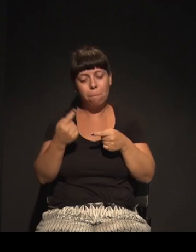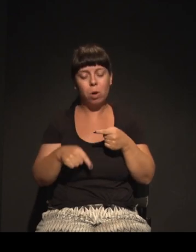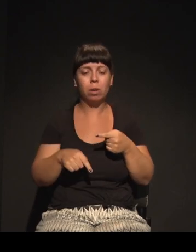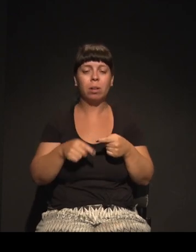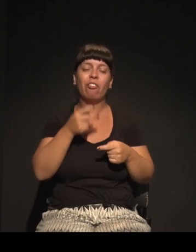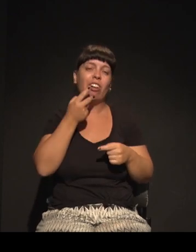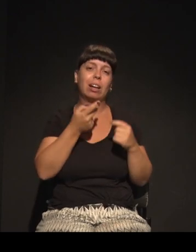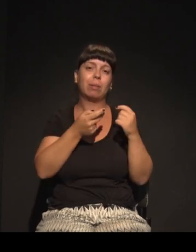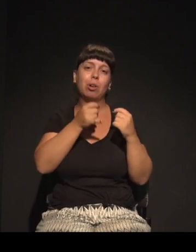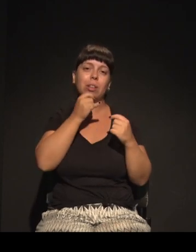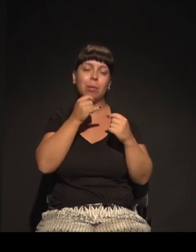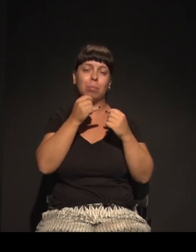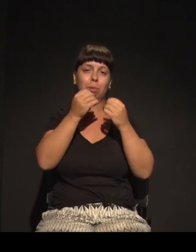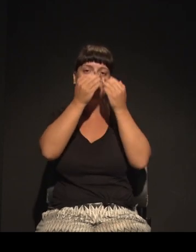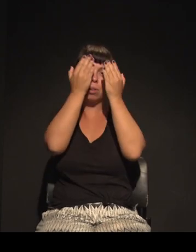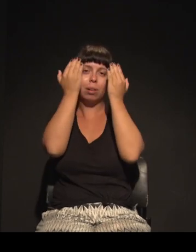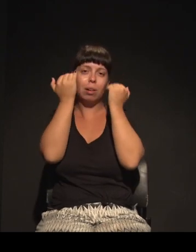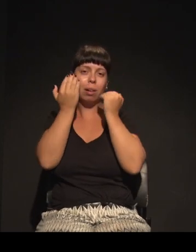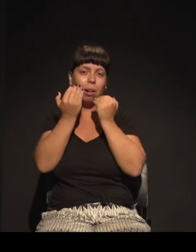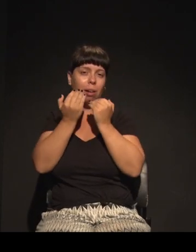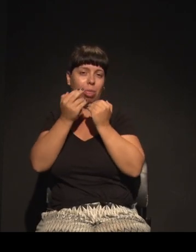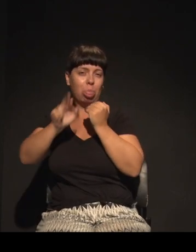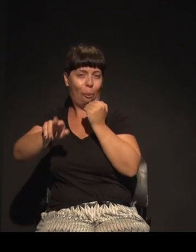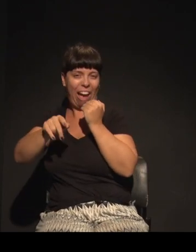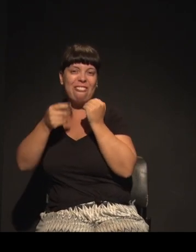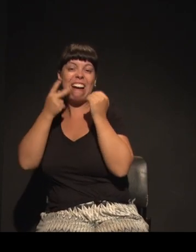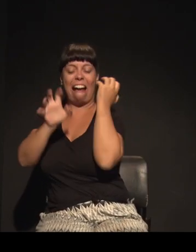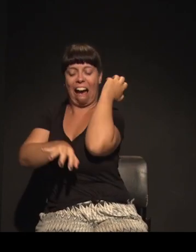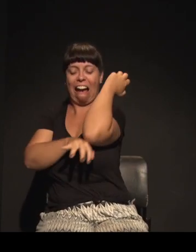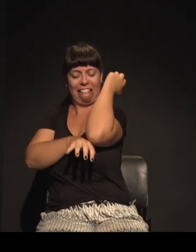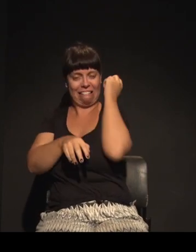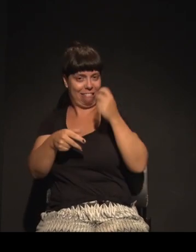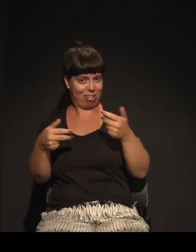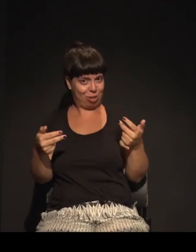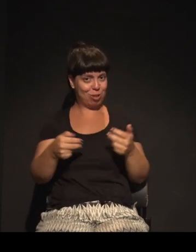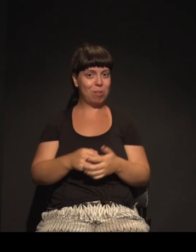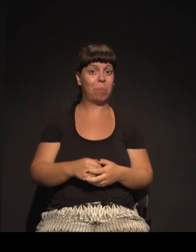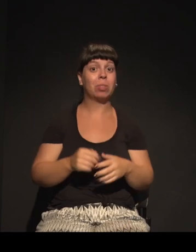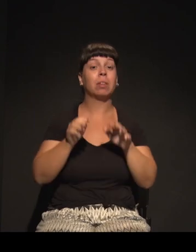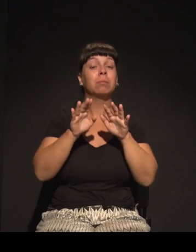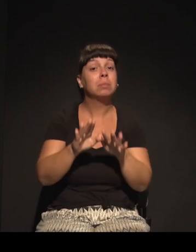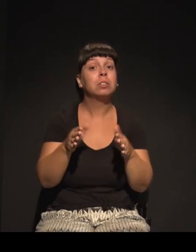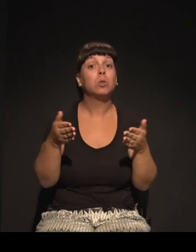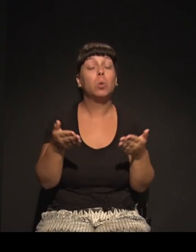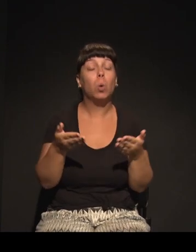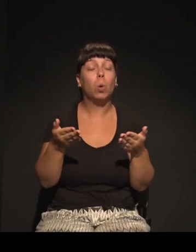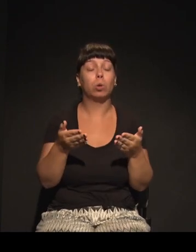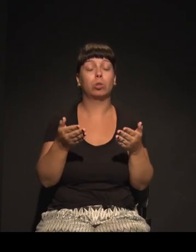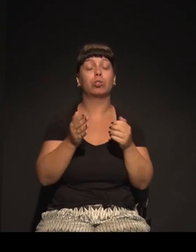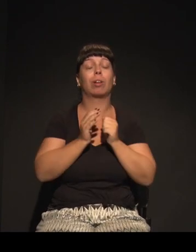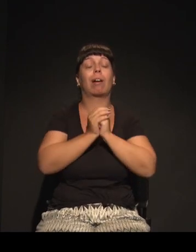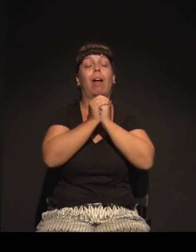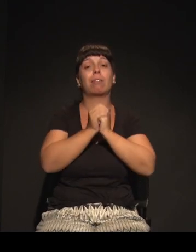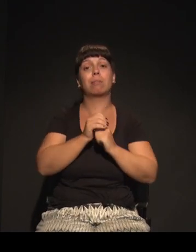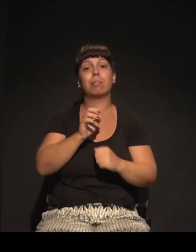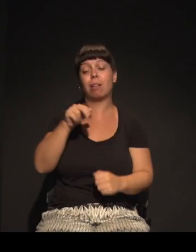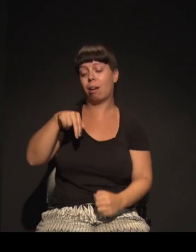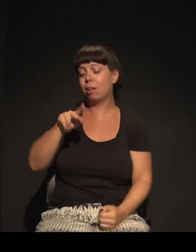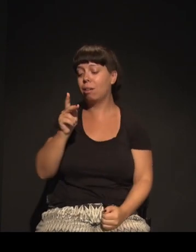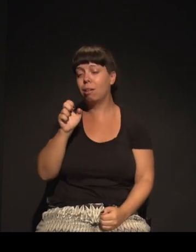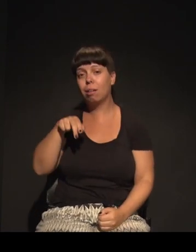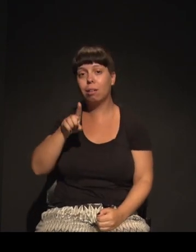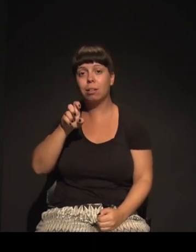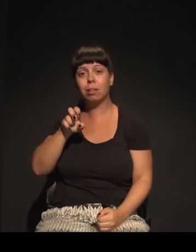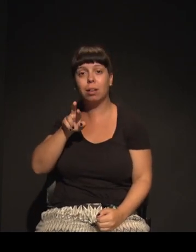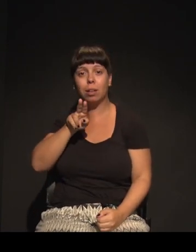de raízes e essas coisas mais mas mesmo assim hoje graças à união a 0 nec